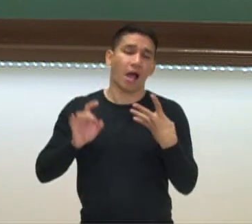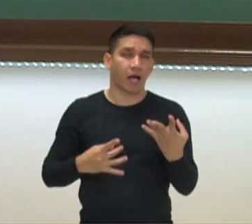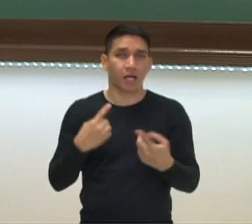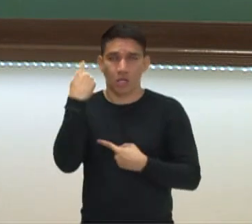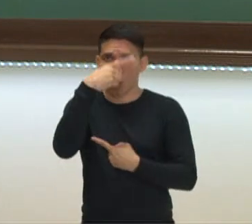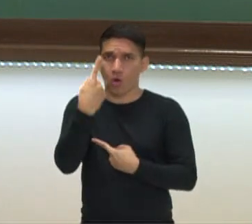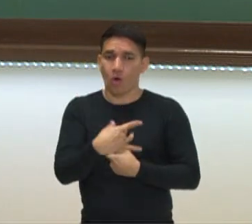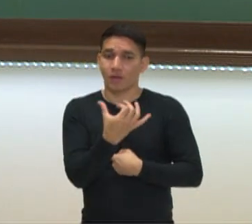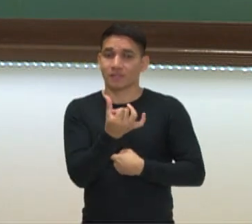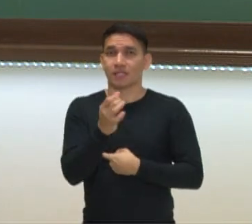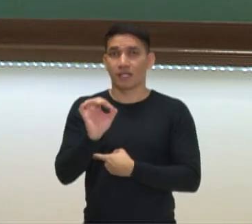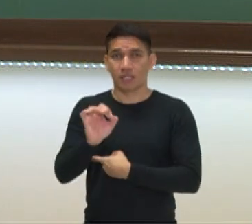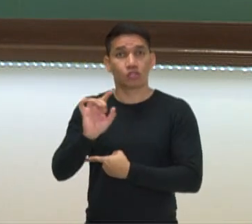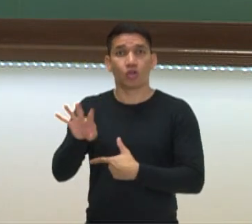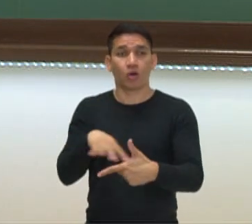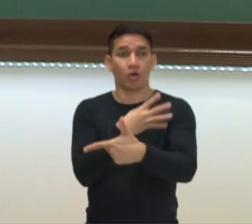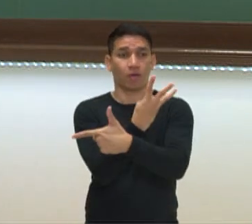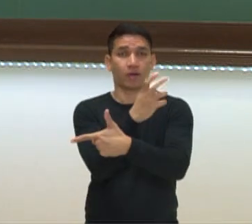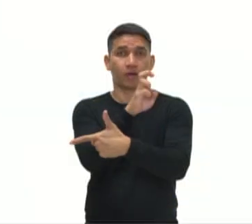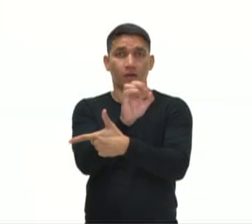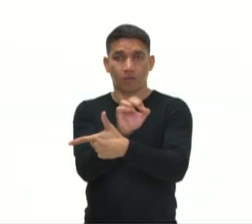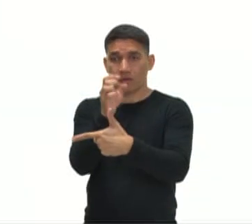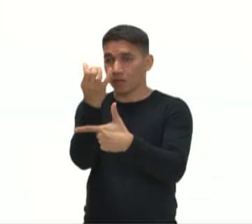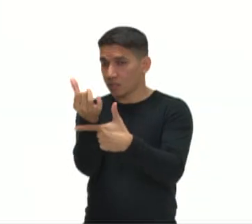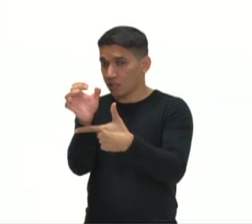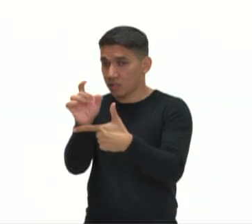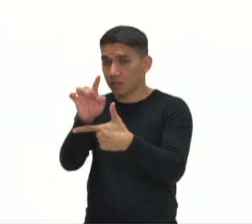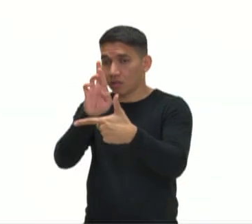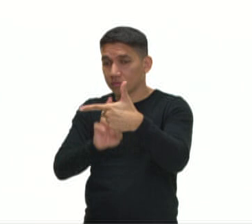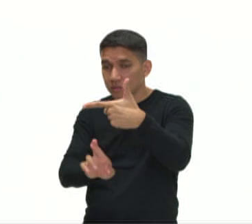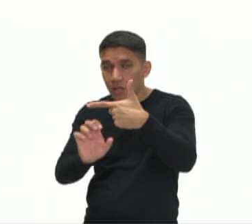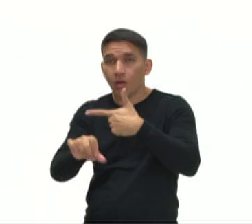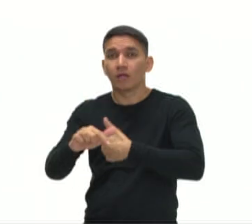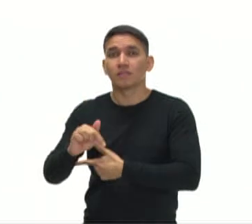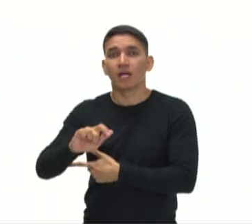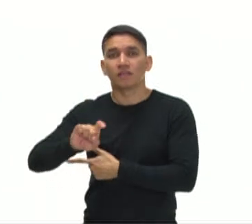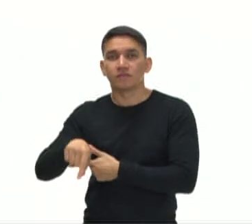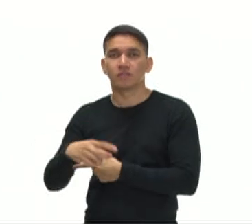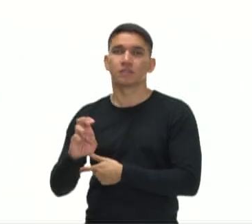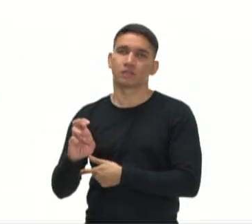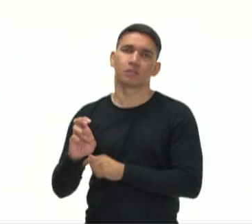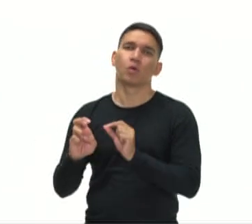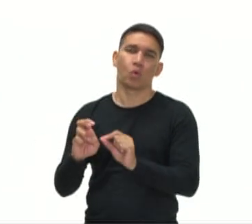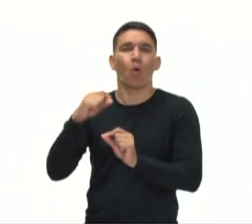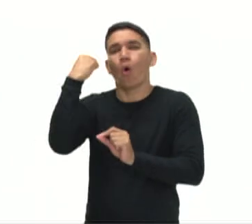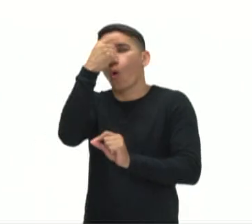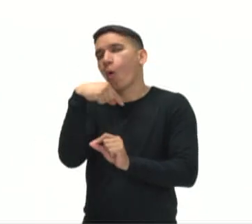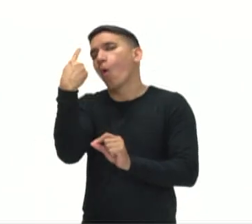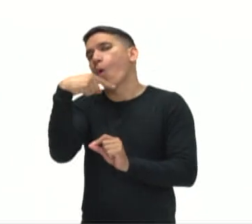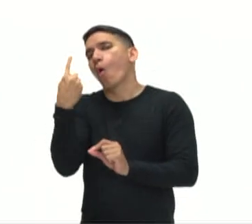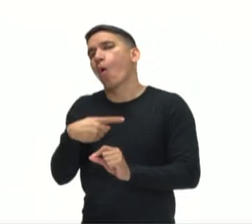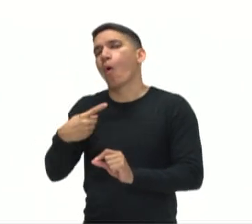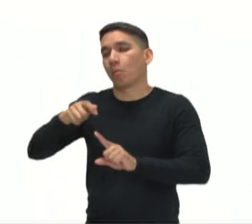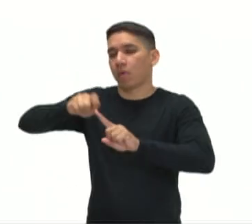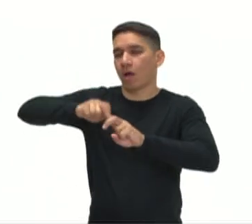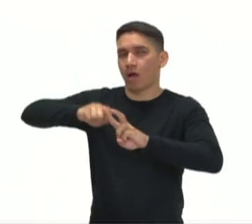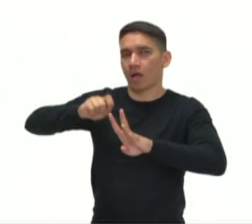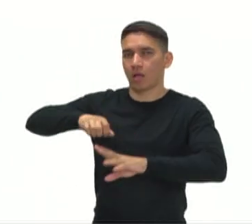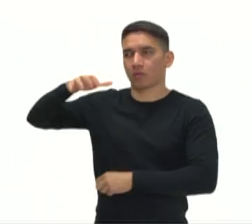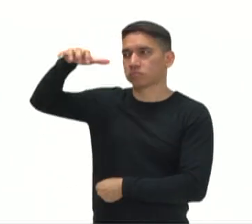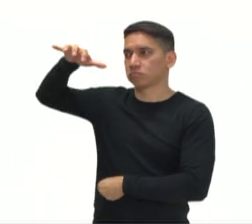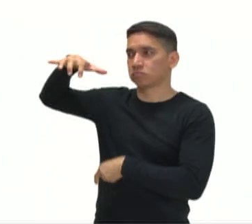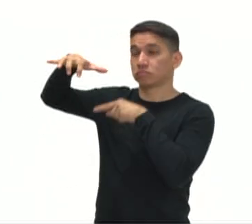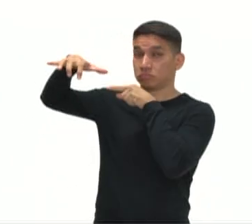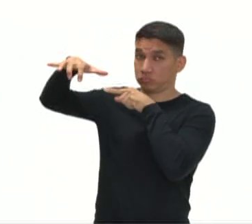minutos, basta dividir 450 por 60 e você vai ter 7,5 horas de consumo mensal desse